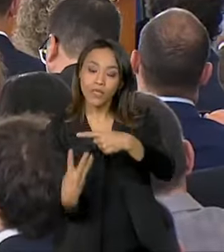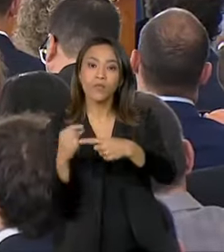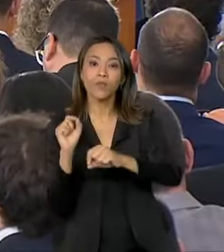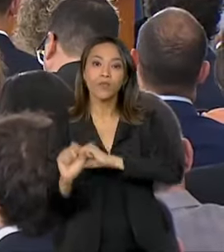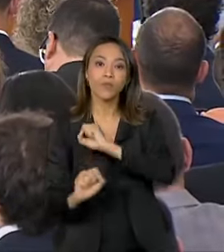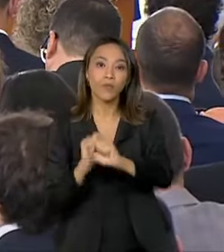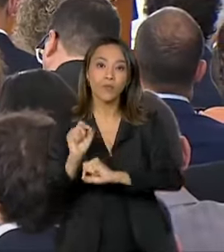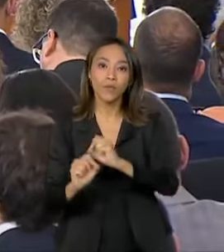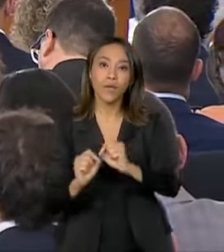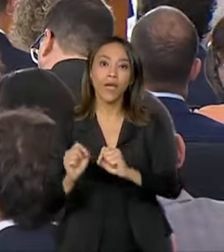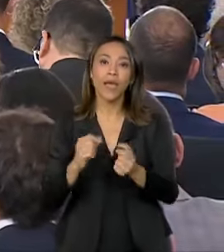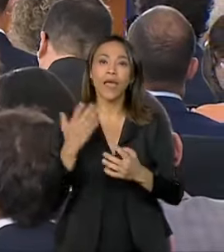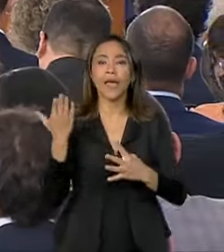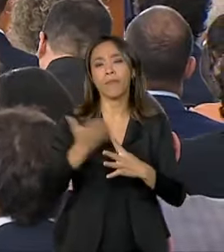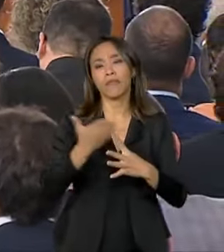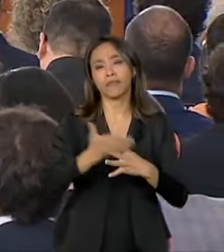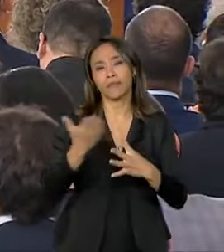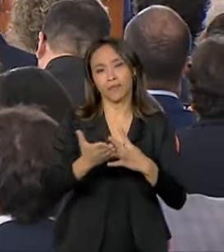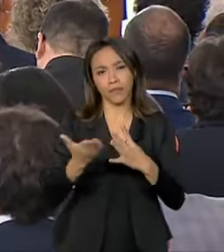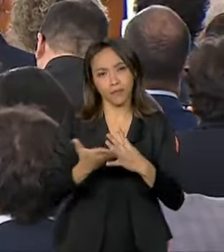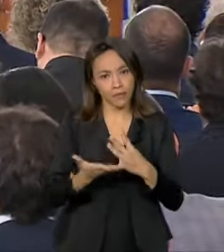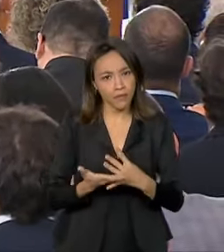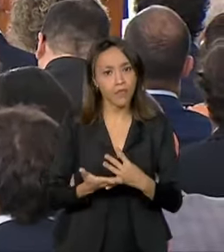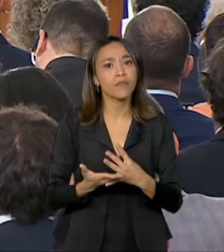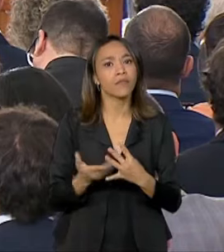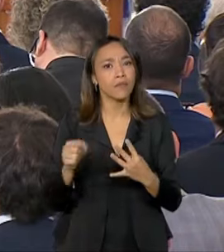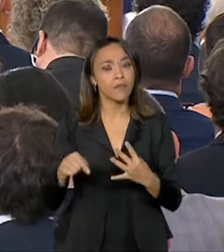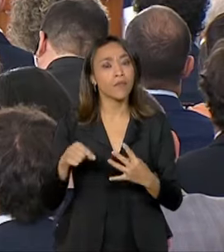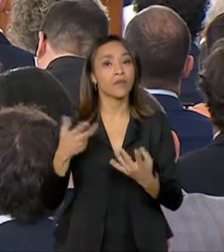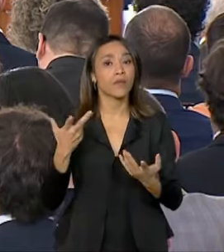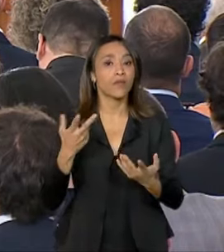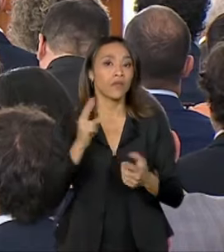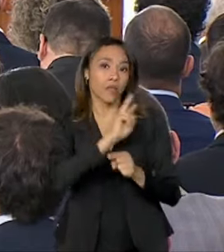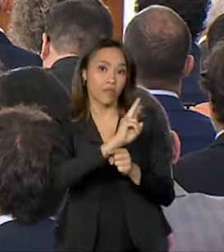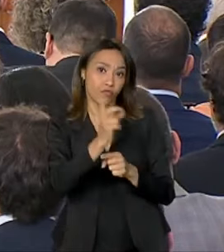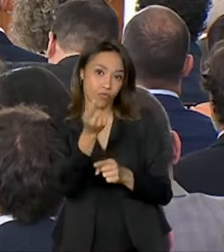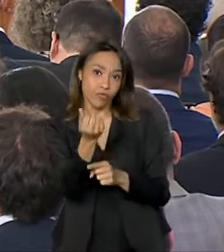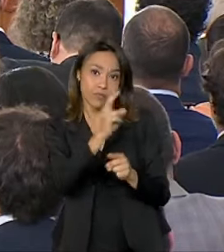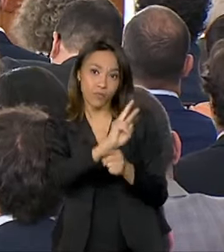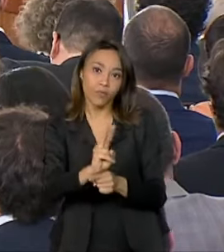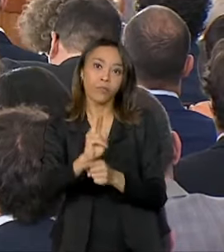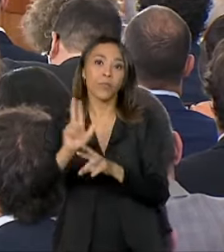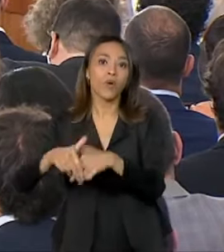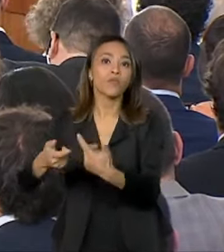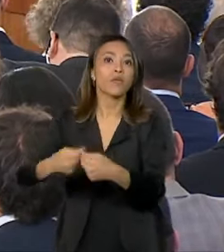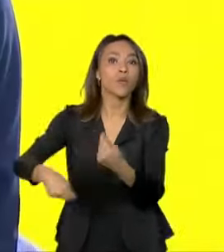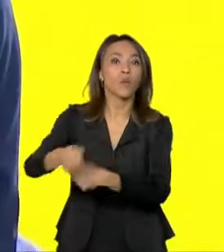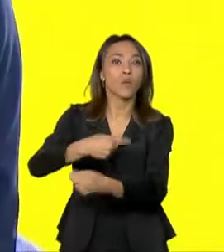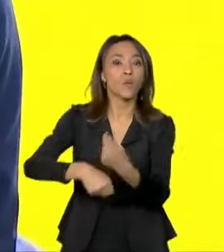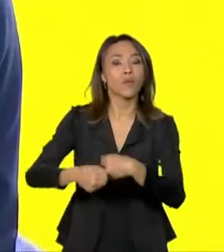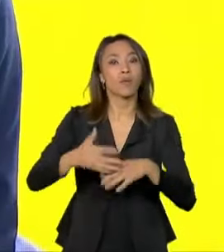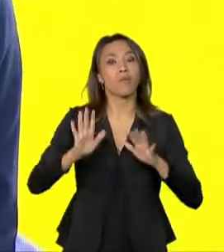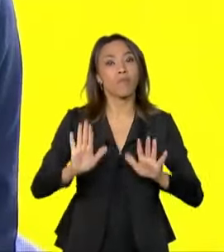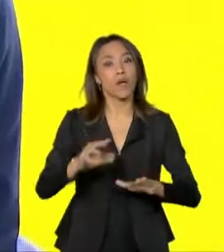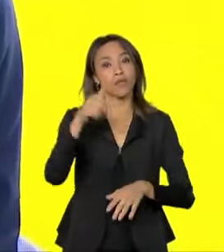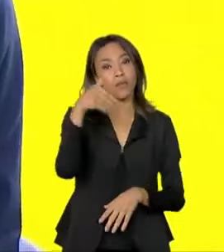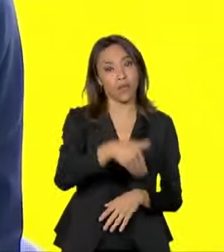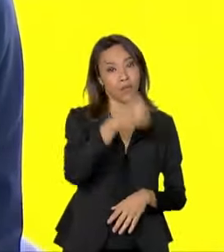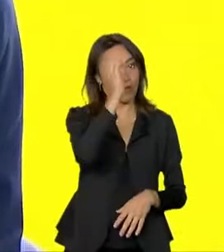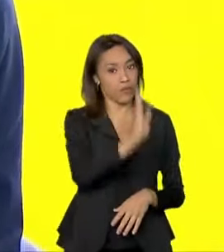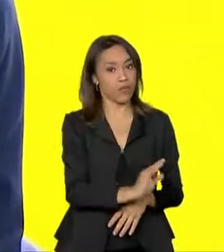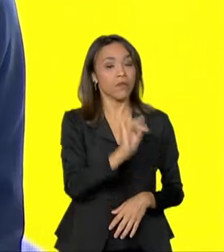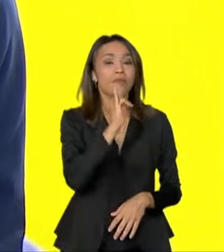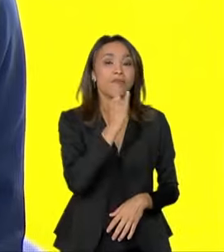processos de financiamento da própria economia. E aqui no Brasil, infelizmente,